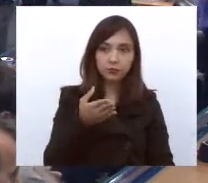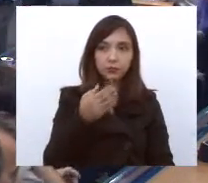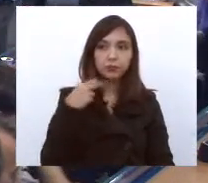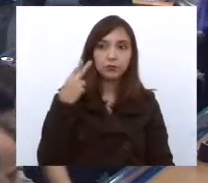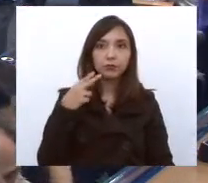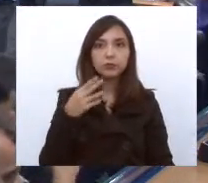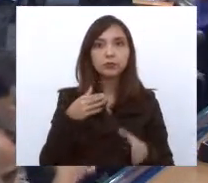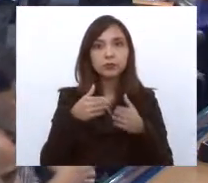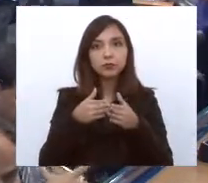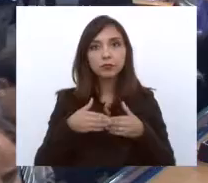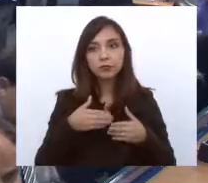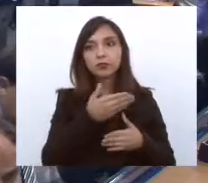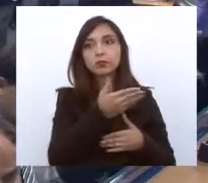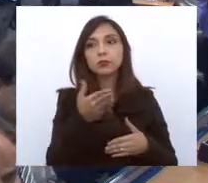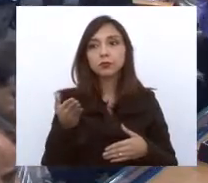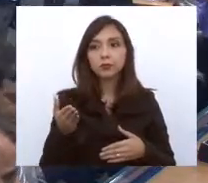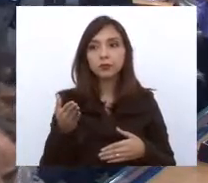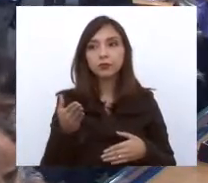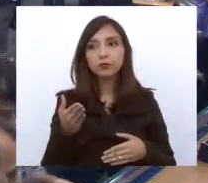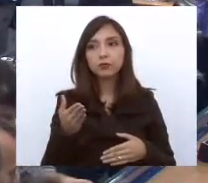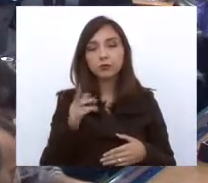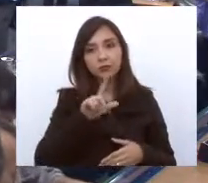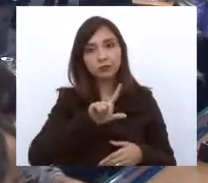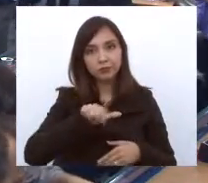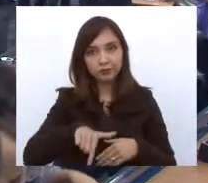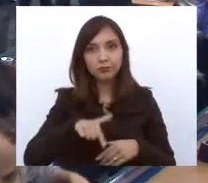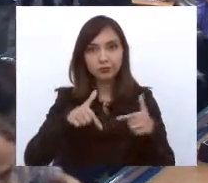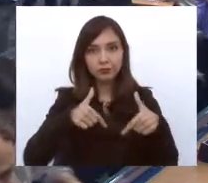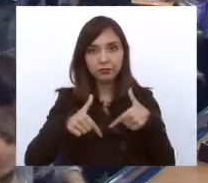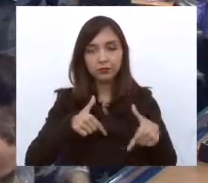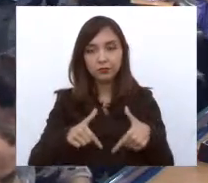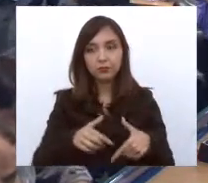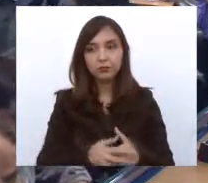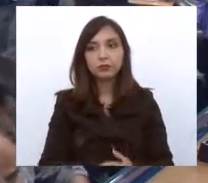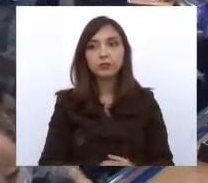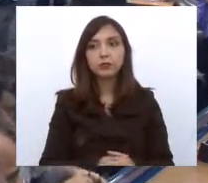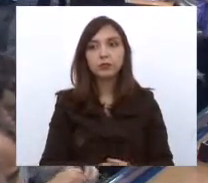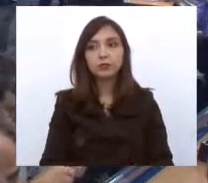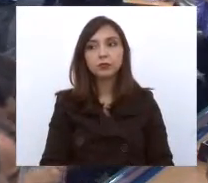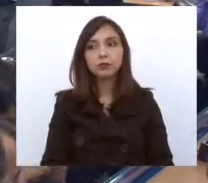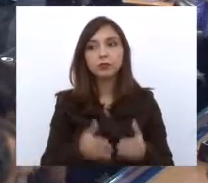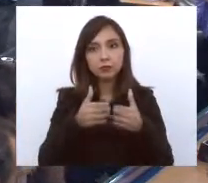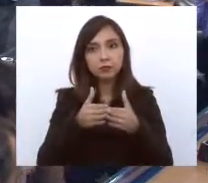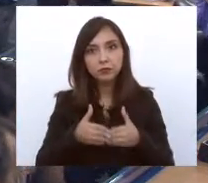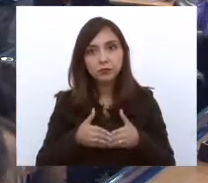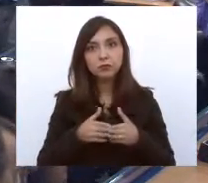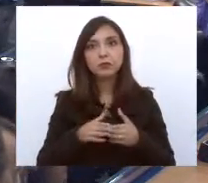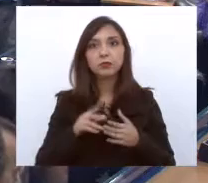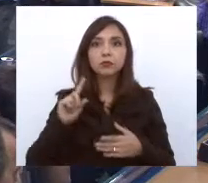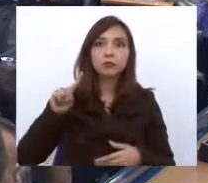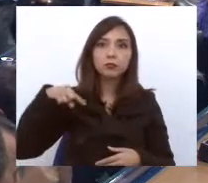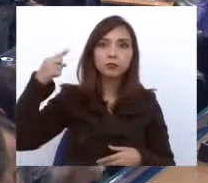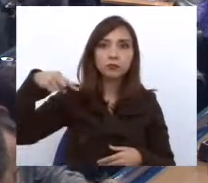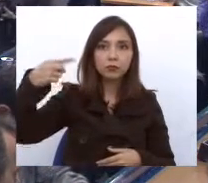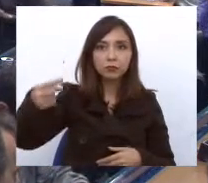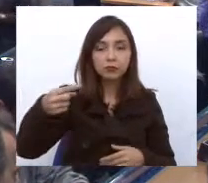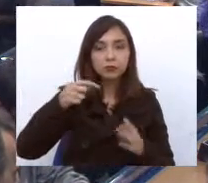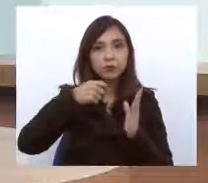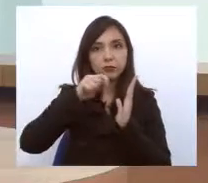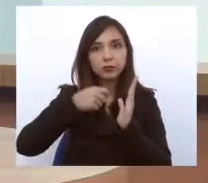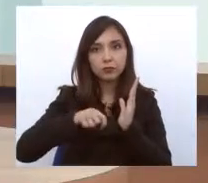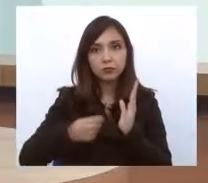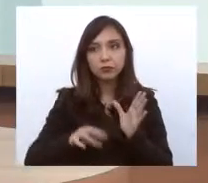nosso regimento e visando otimizar os nossos trabalhos, eu pediria que os próximos itens